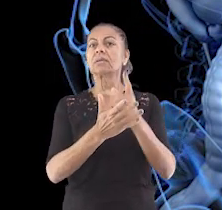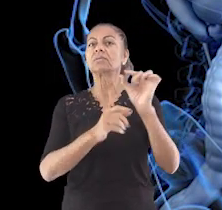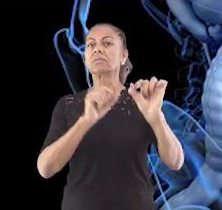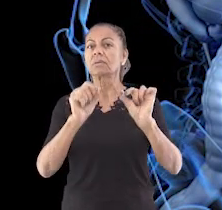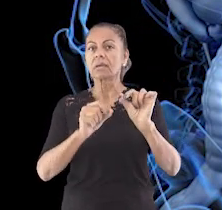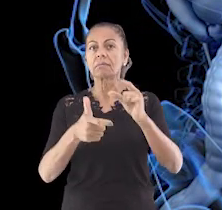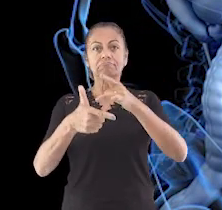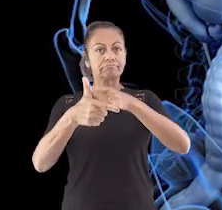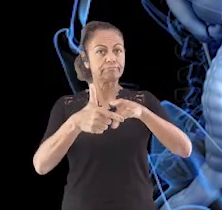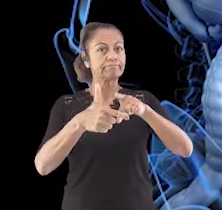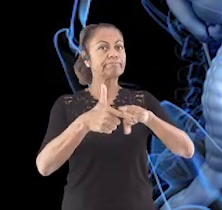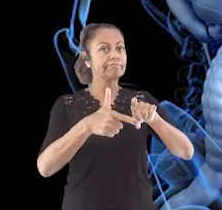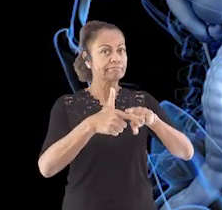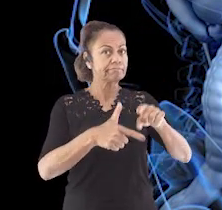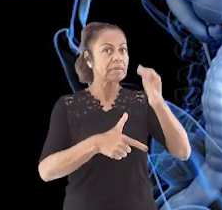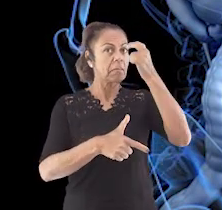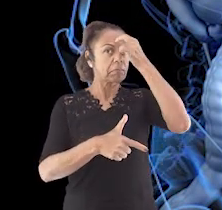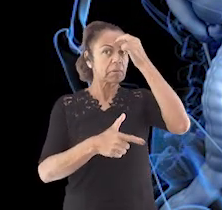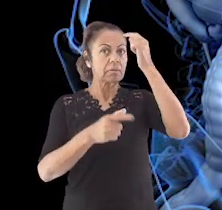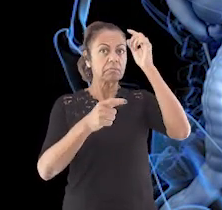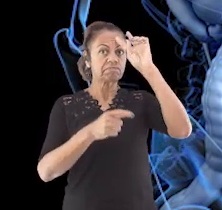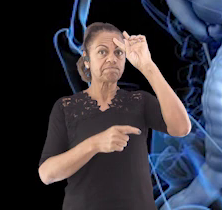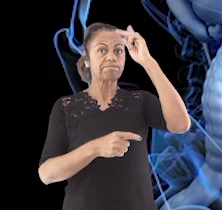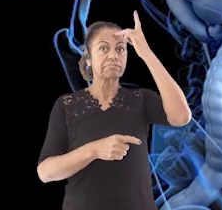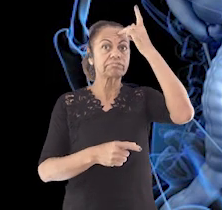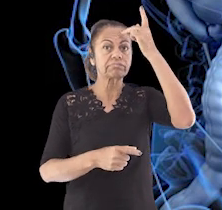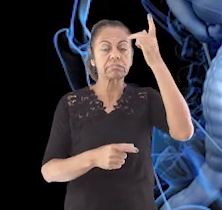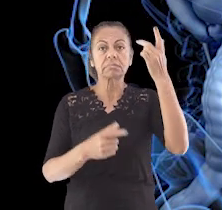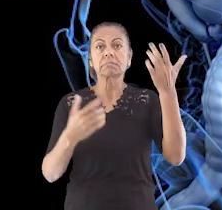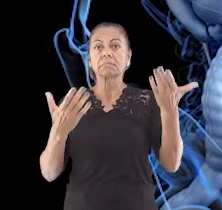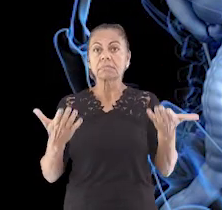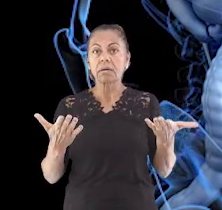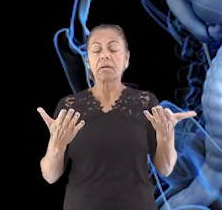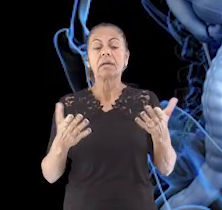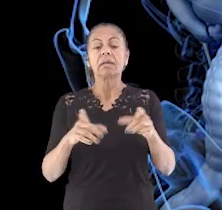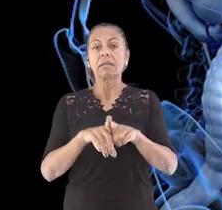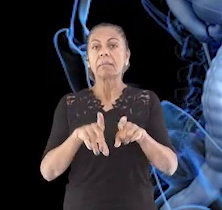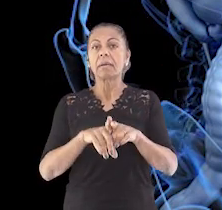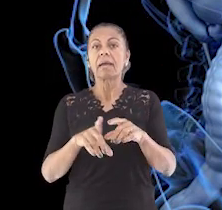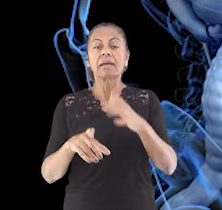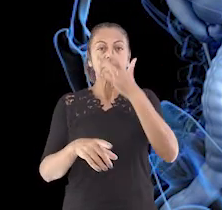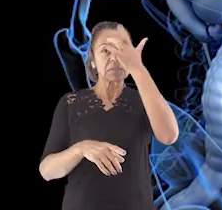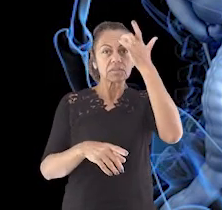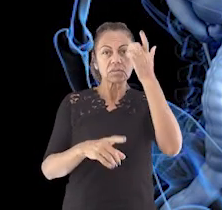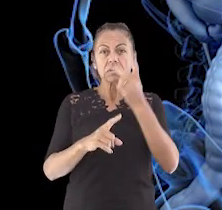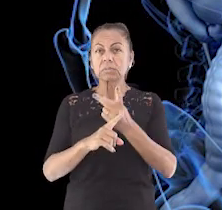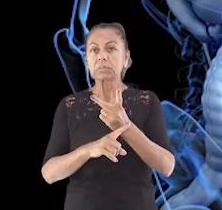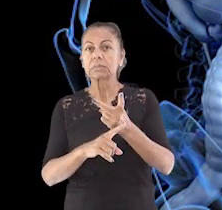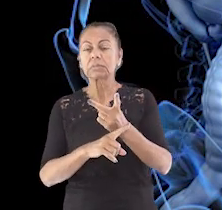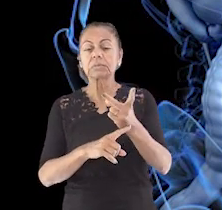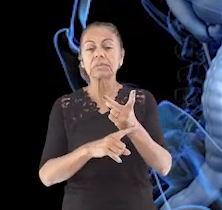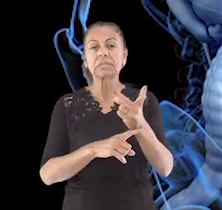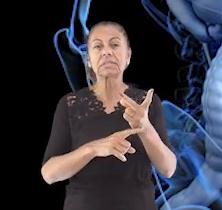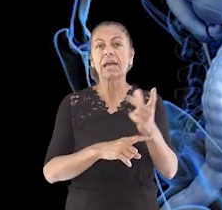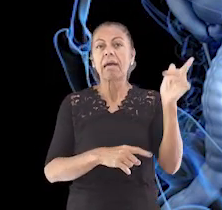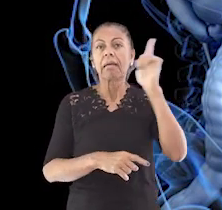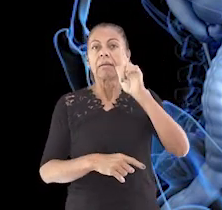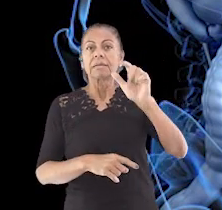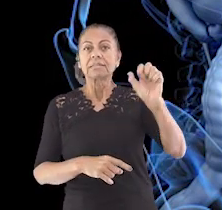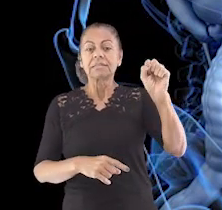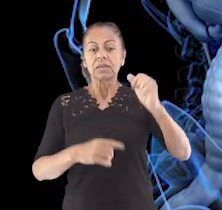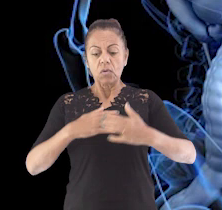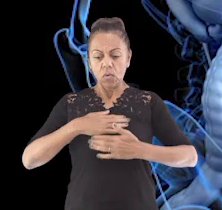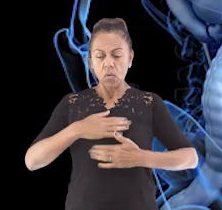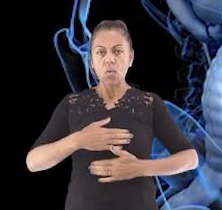transtornos. Observamos as mudanças que as pessoas buscam para alcançar o seu modelo de corpo